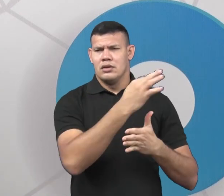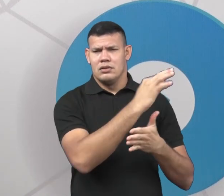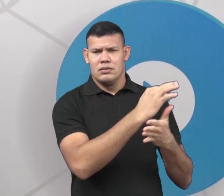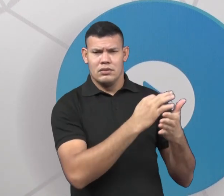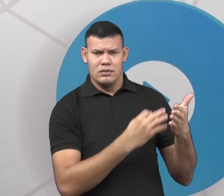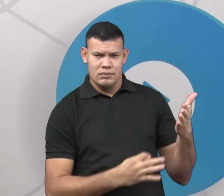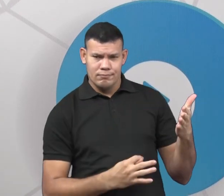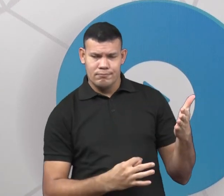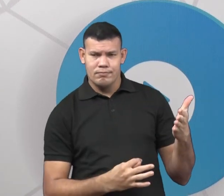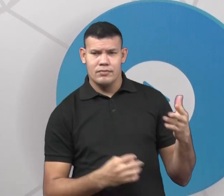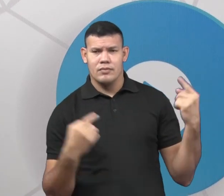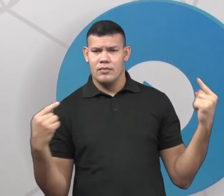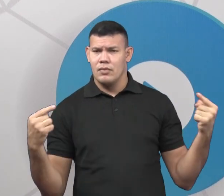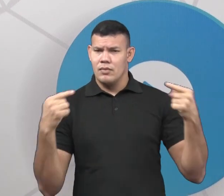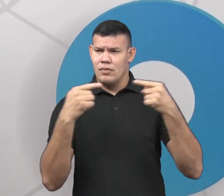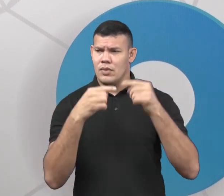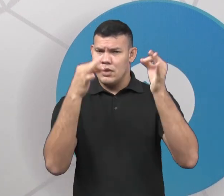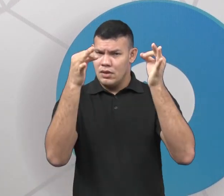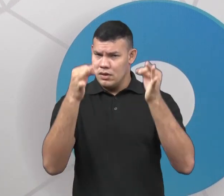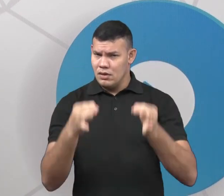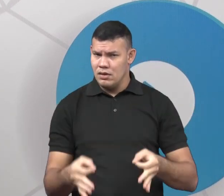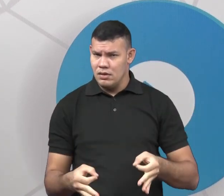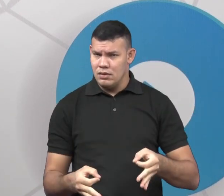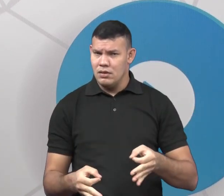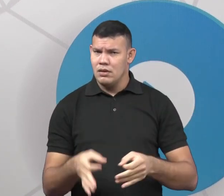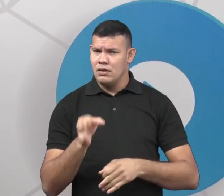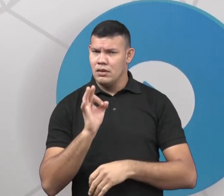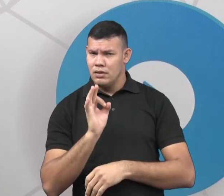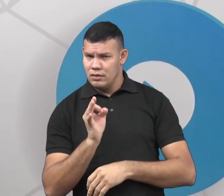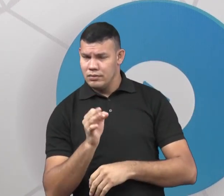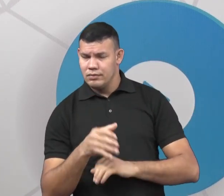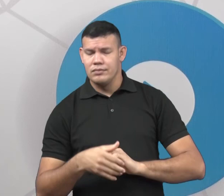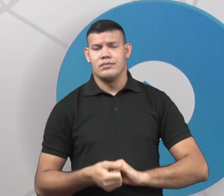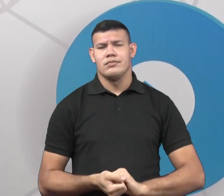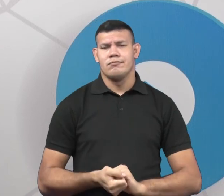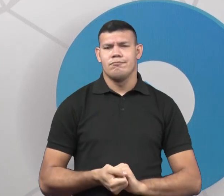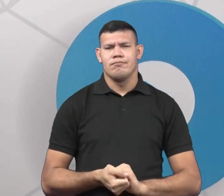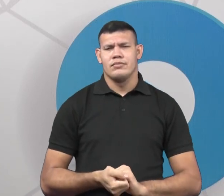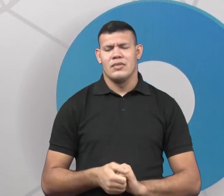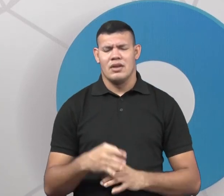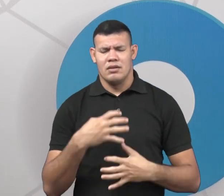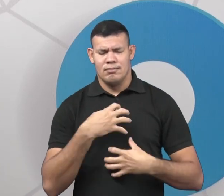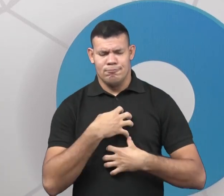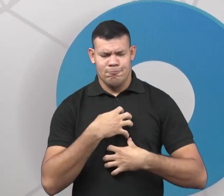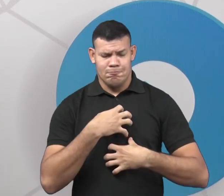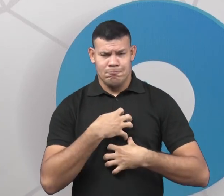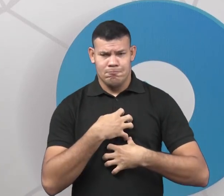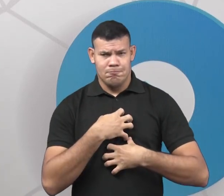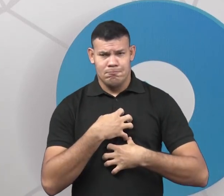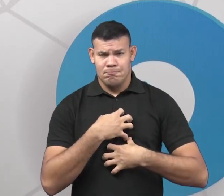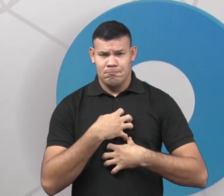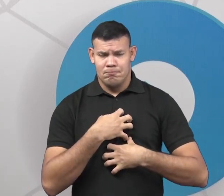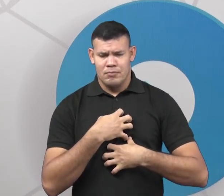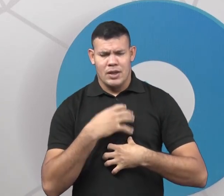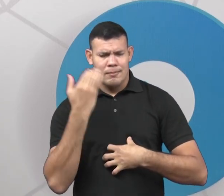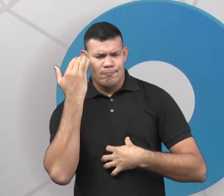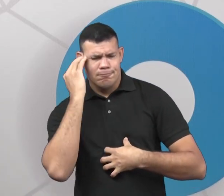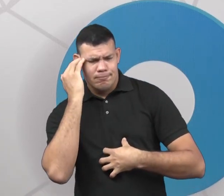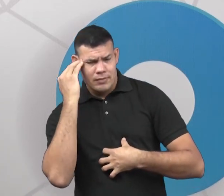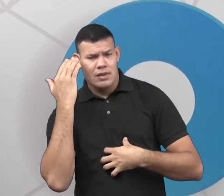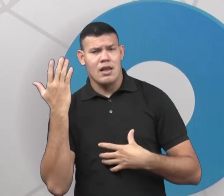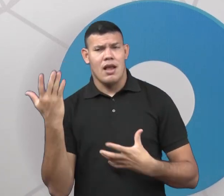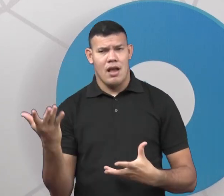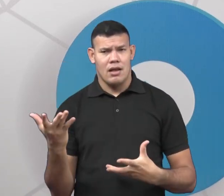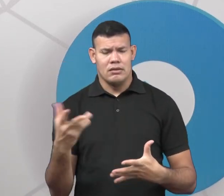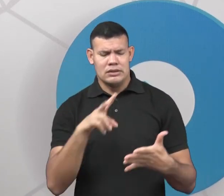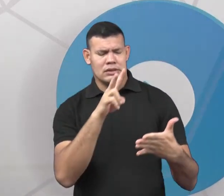tenha coerência. Então, é muito importante que esse texto faça sentido para o leitor. Observemos o texto